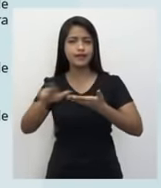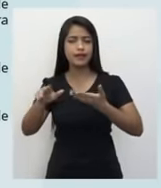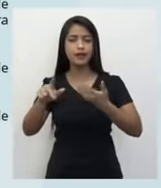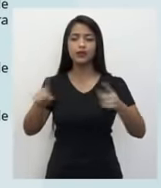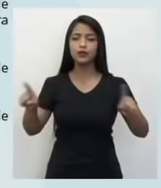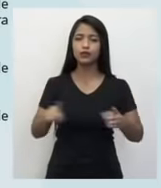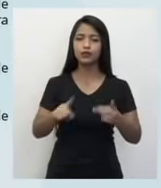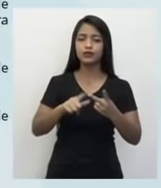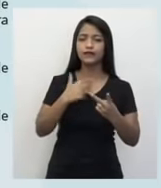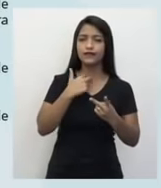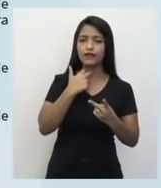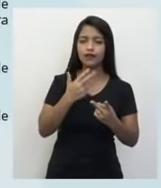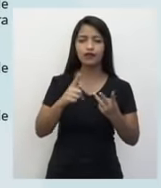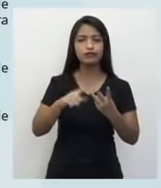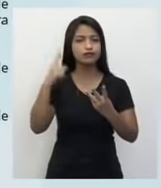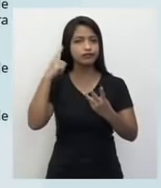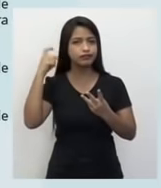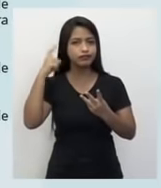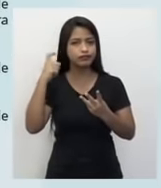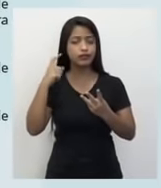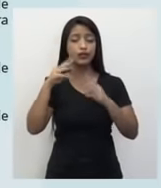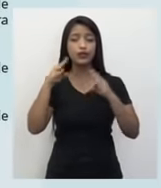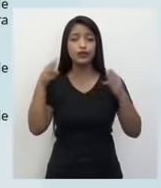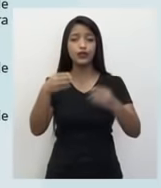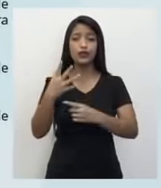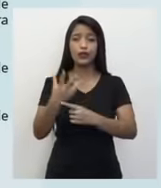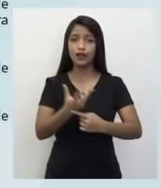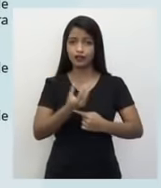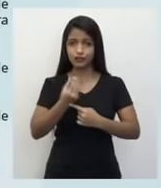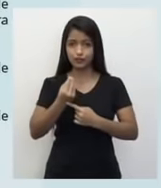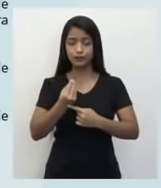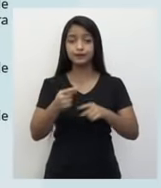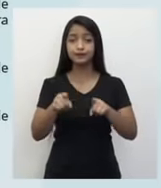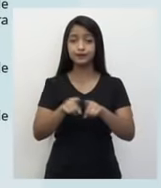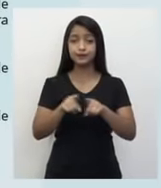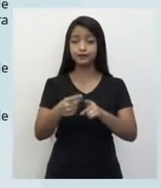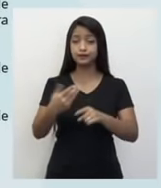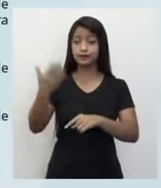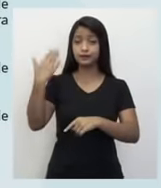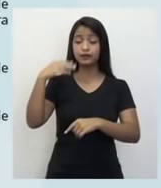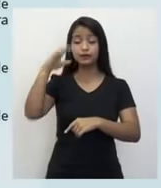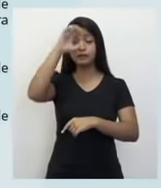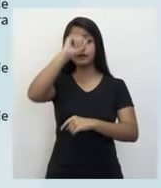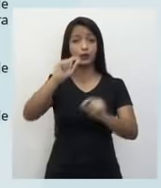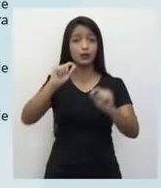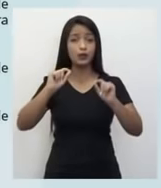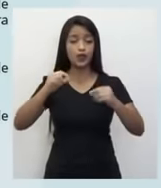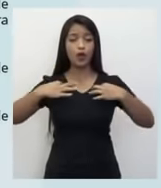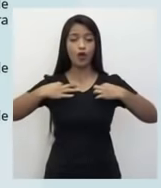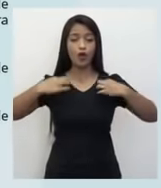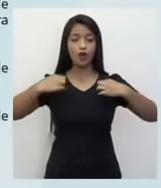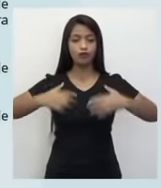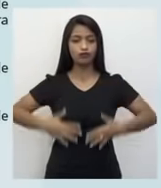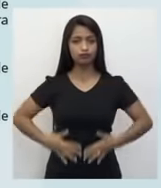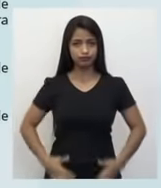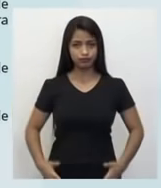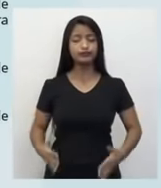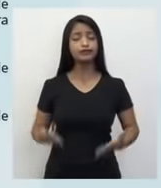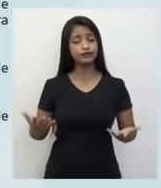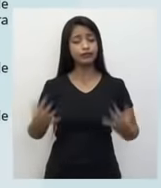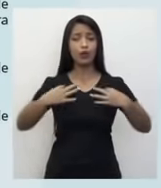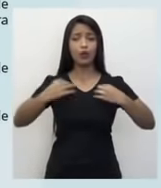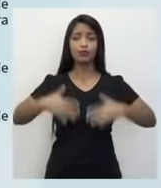formas sonoras criados para uma atividade artística. Conversamos sobre figurino, que é todo o traje usado pelos personagens em uma